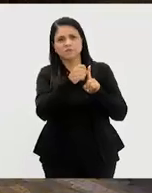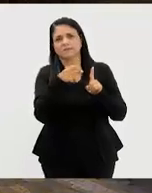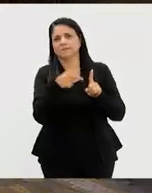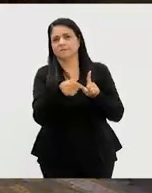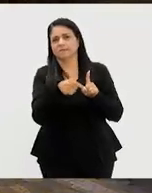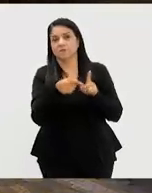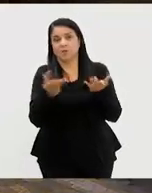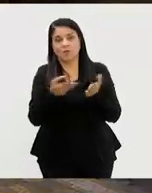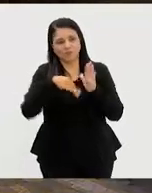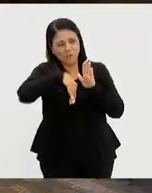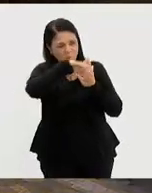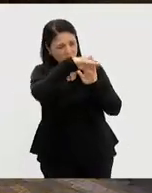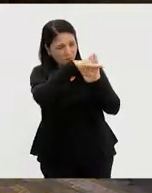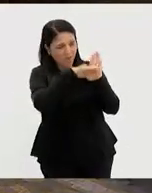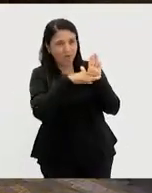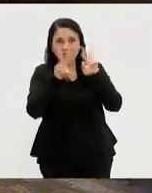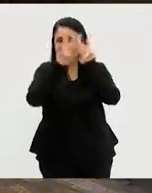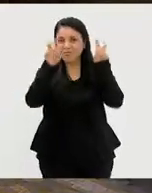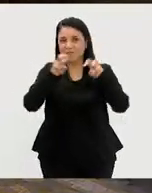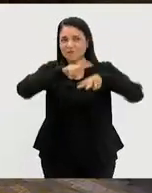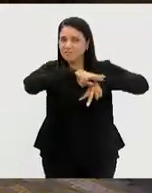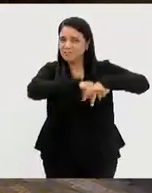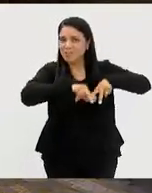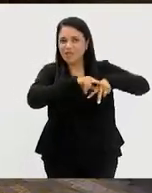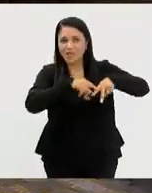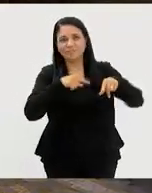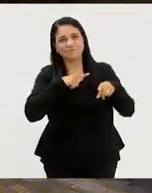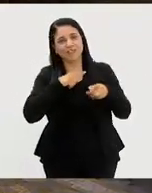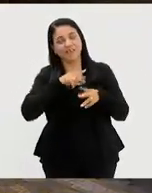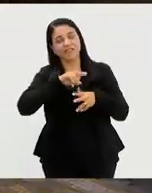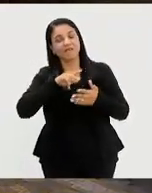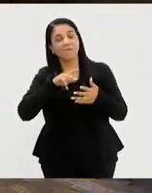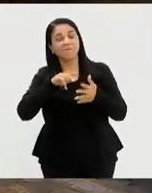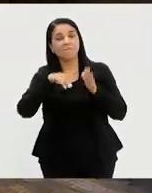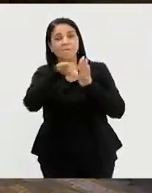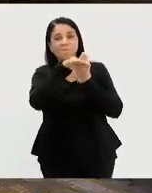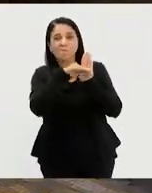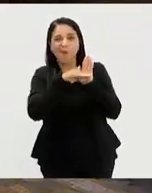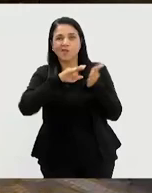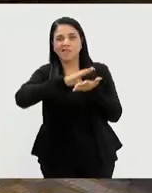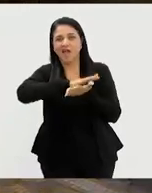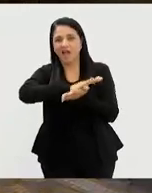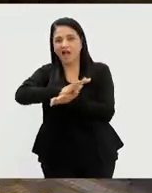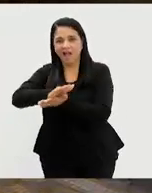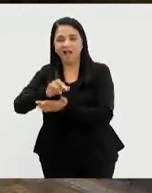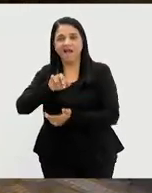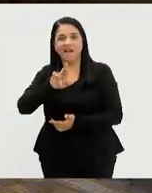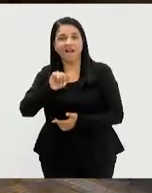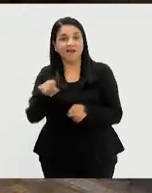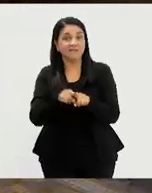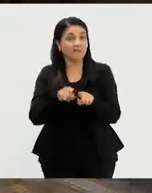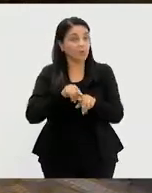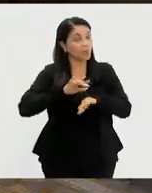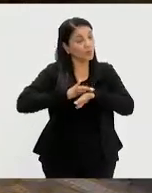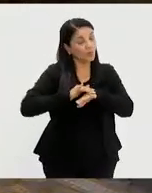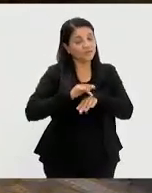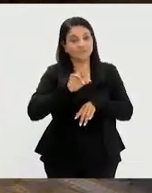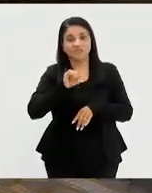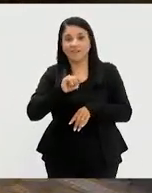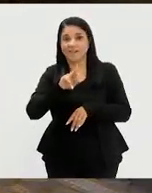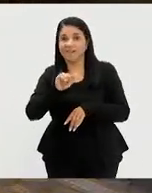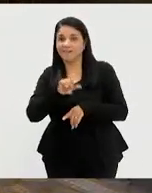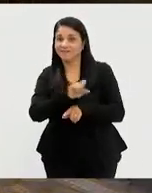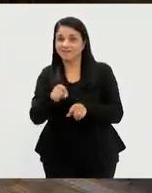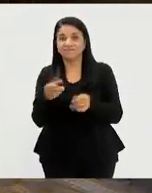pauta temática de gênero a pauta racial agora trouxemos a pauta de doenças raras ou seja quero aqui